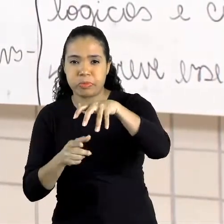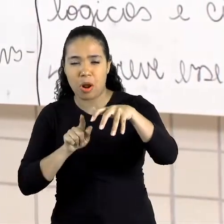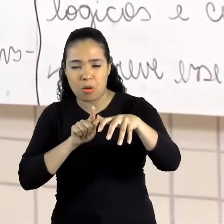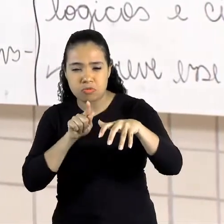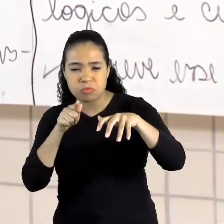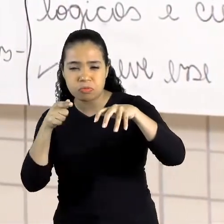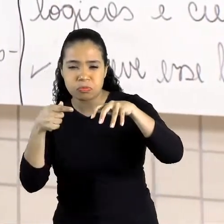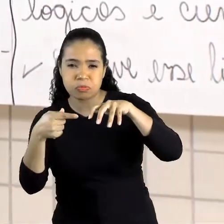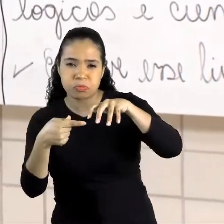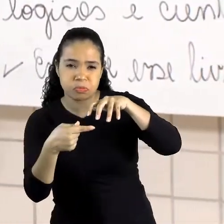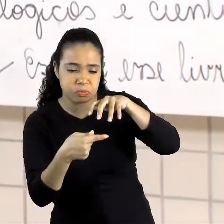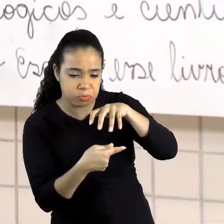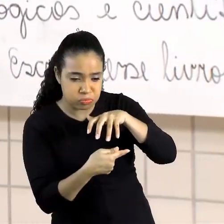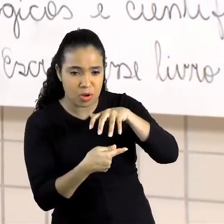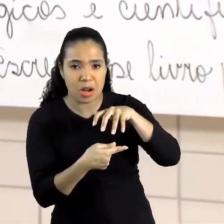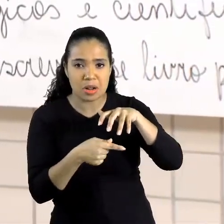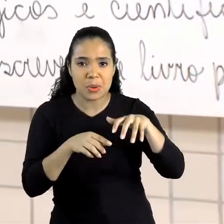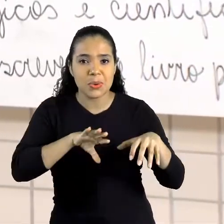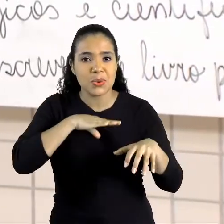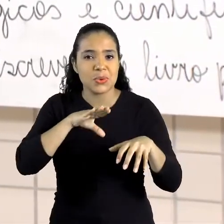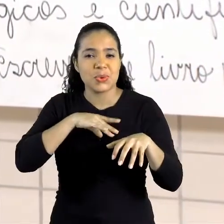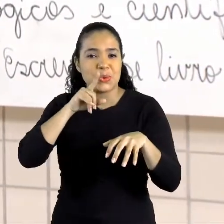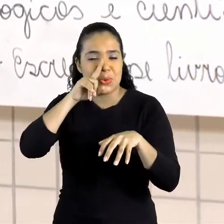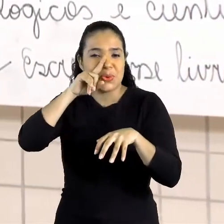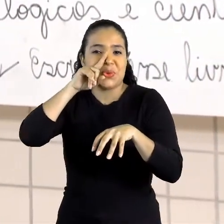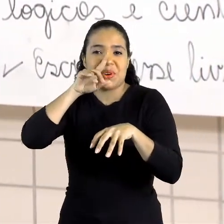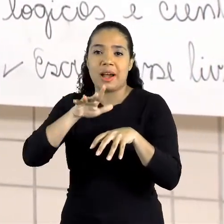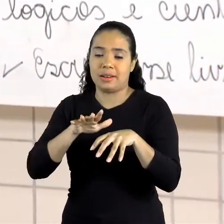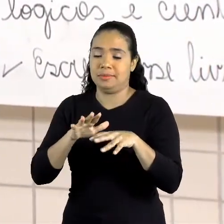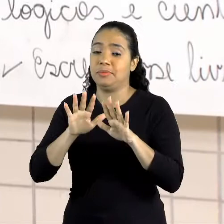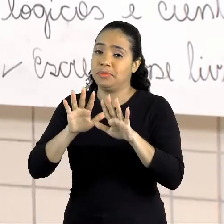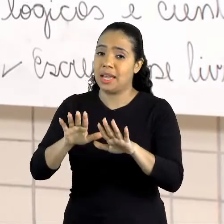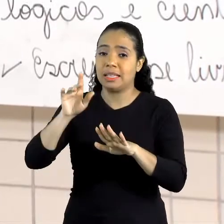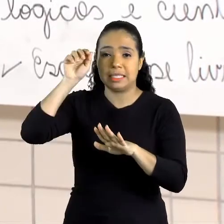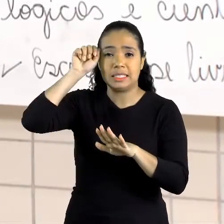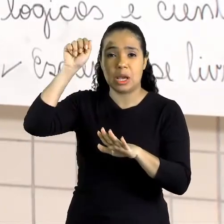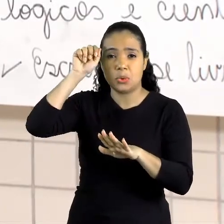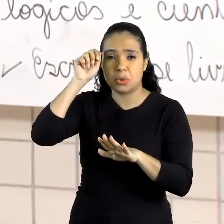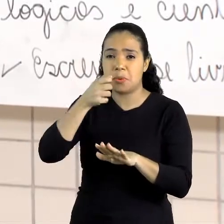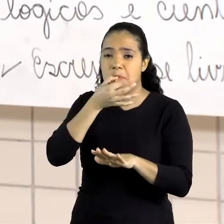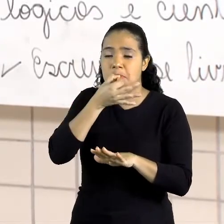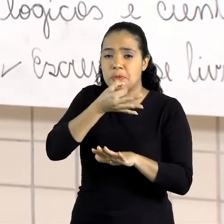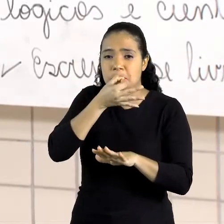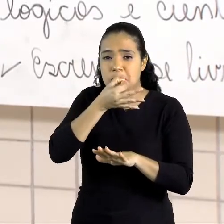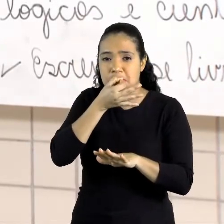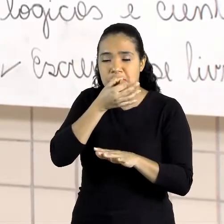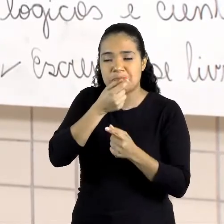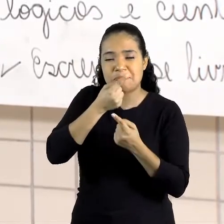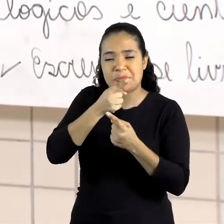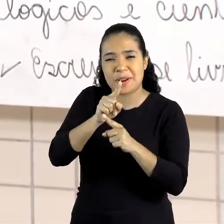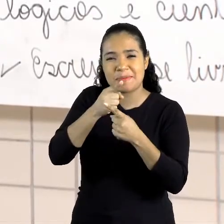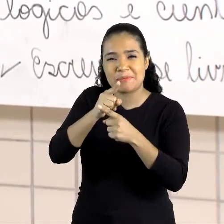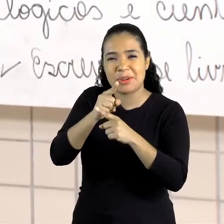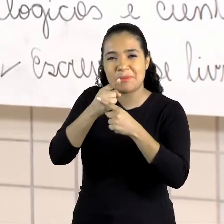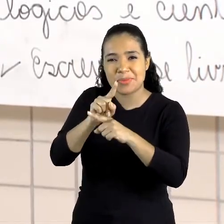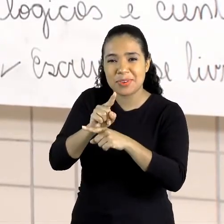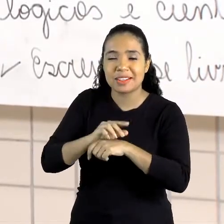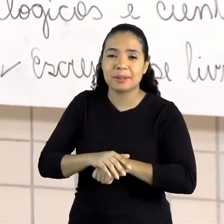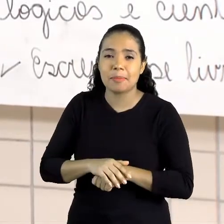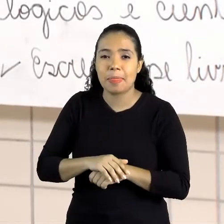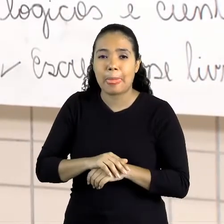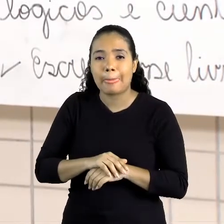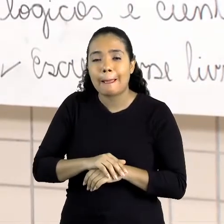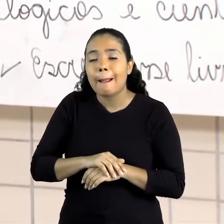personagens irão fazer, o autor ele também critica de forma humorística os hábitos